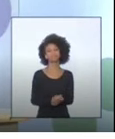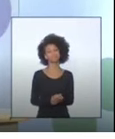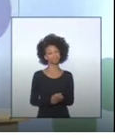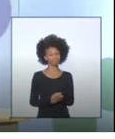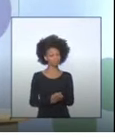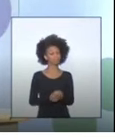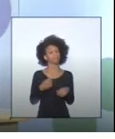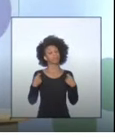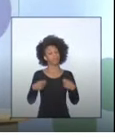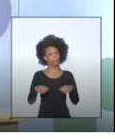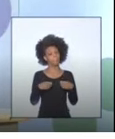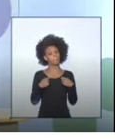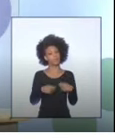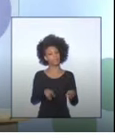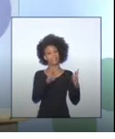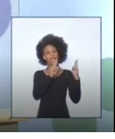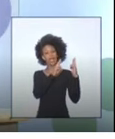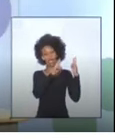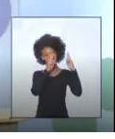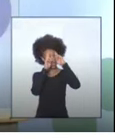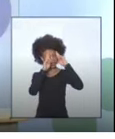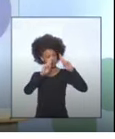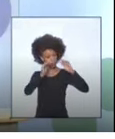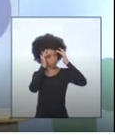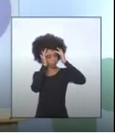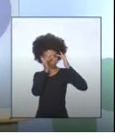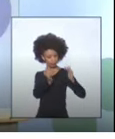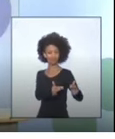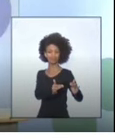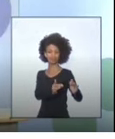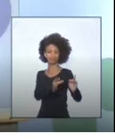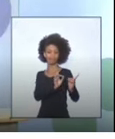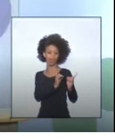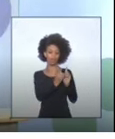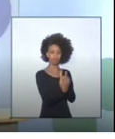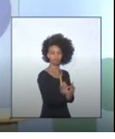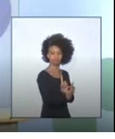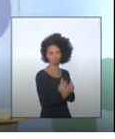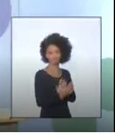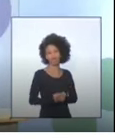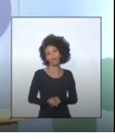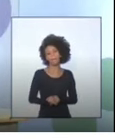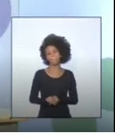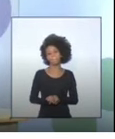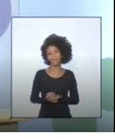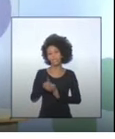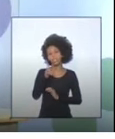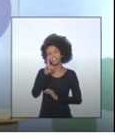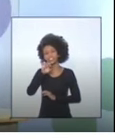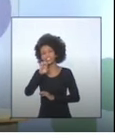começar a respeitar o outro para que a gente também possa obter esse respeito. Falar,